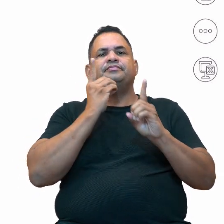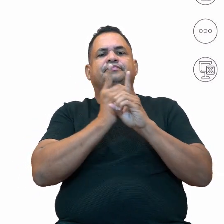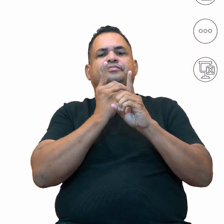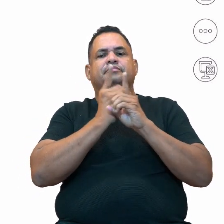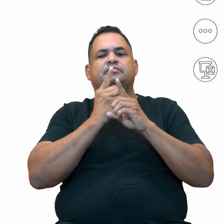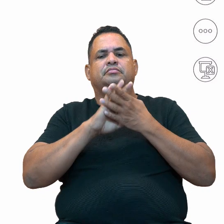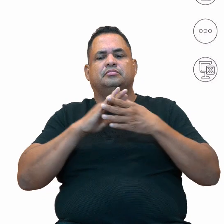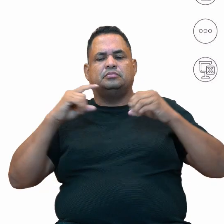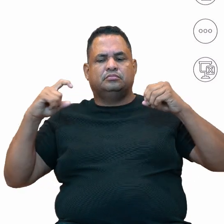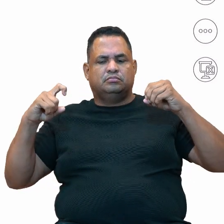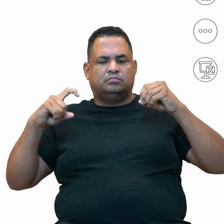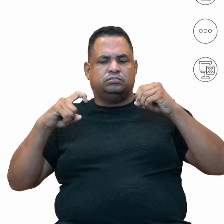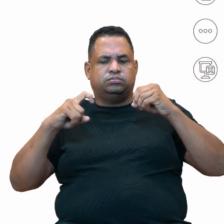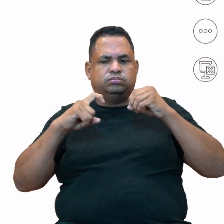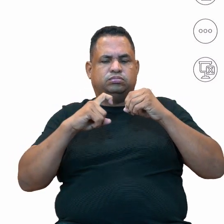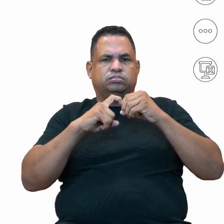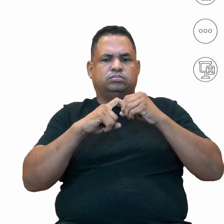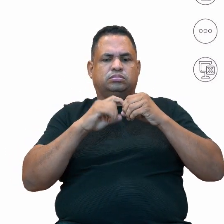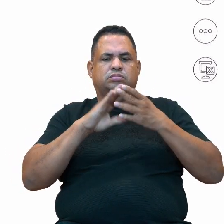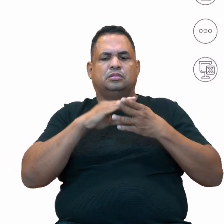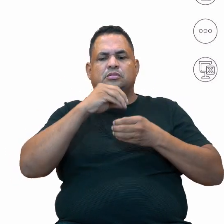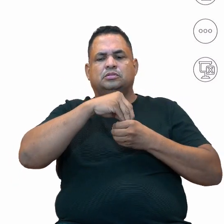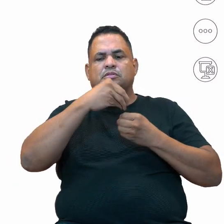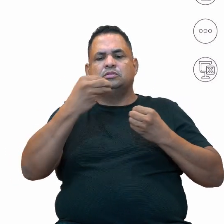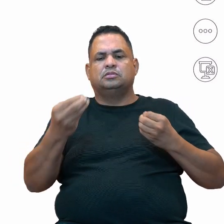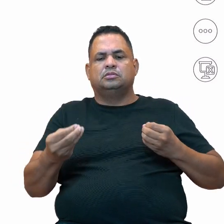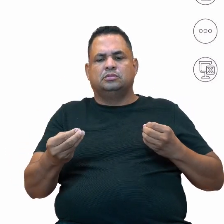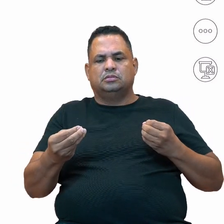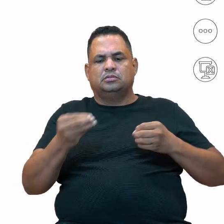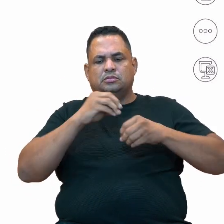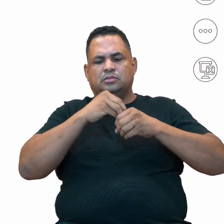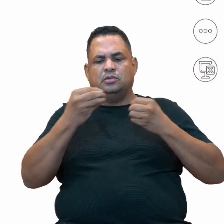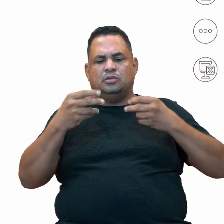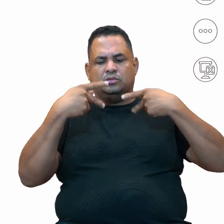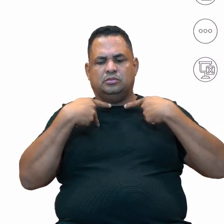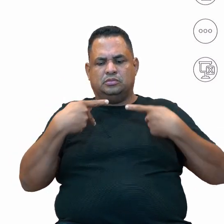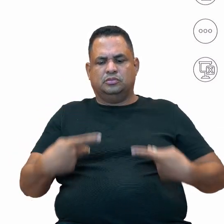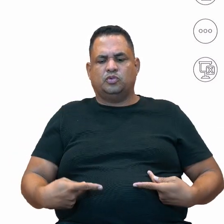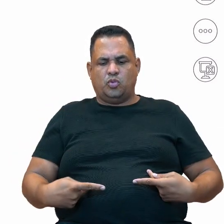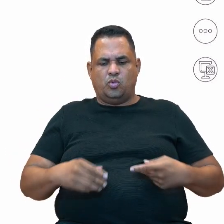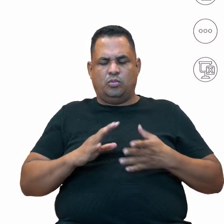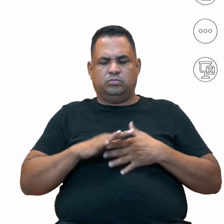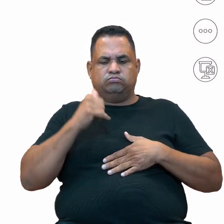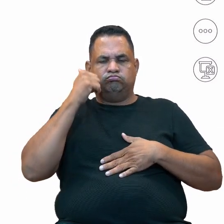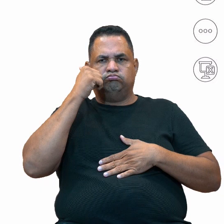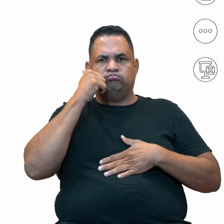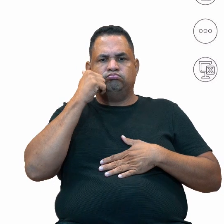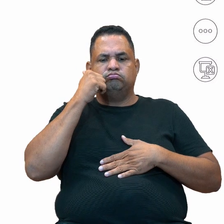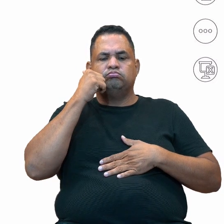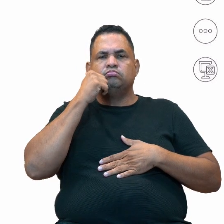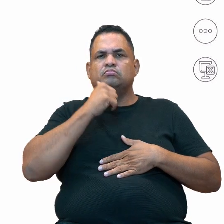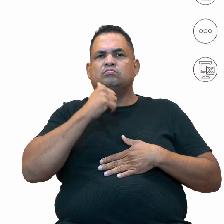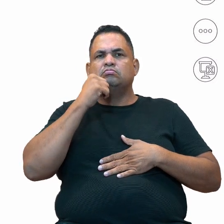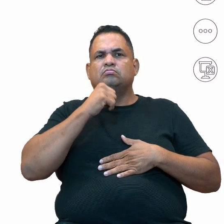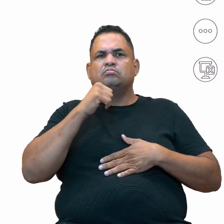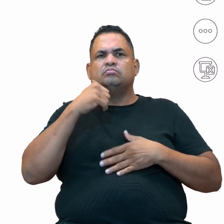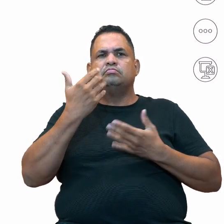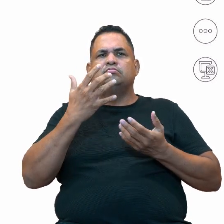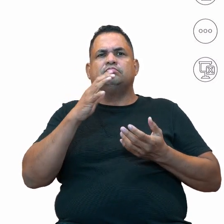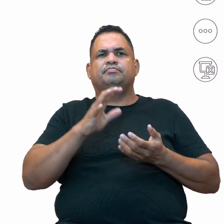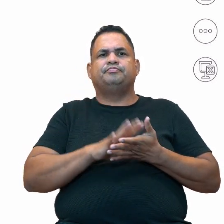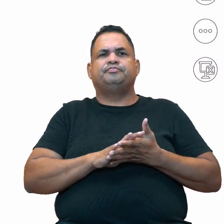gametas ocorre num ambiente externo, fora do corpo da fêmea, porque normalmente quando tem cópula, o